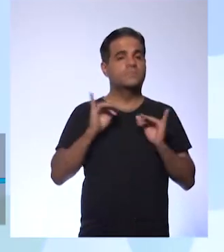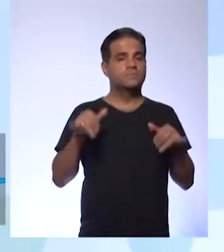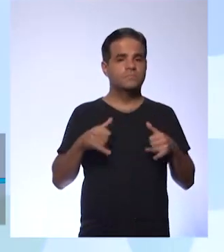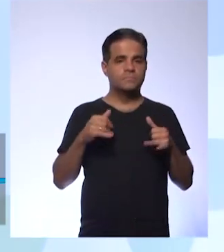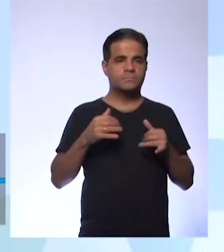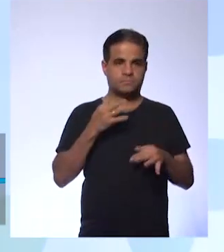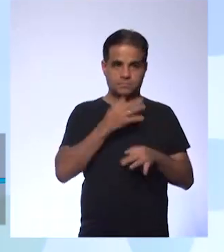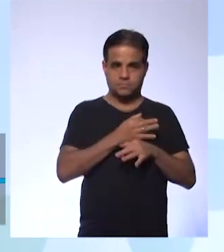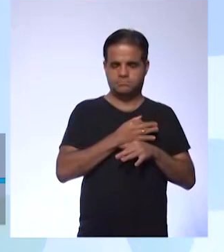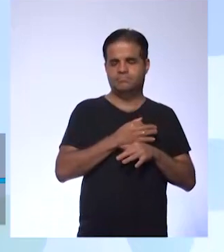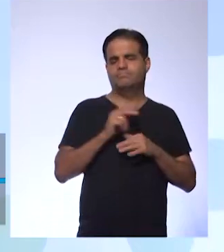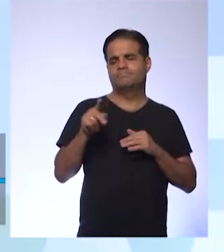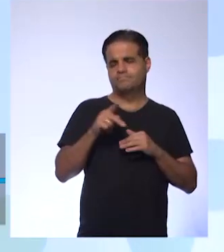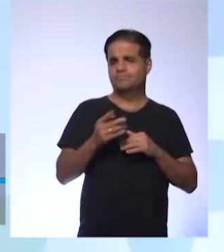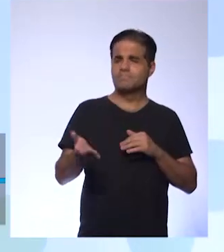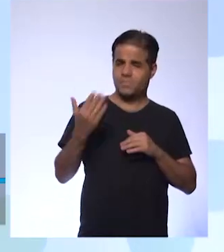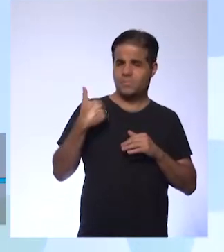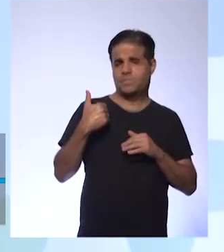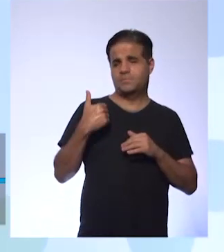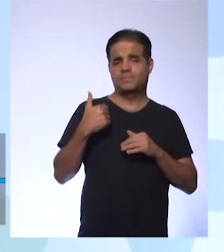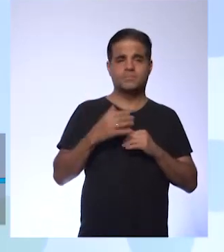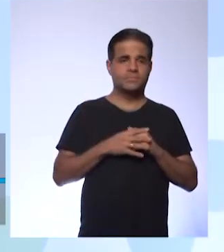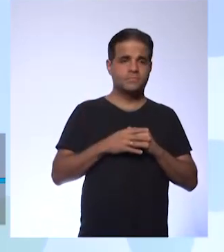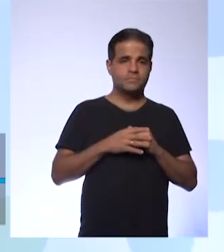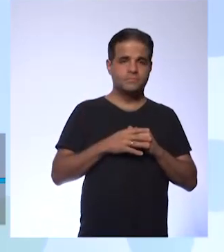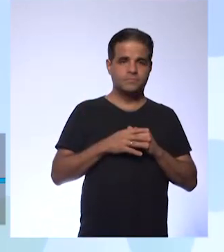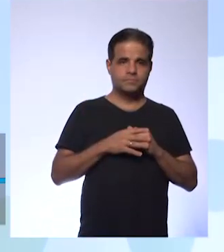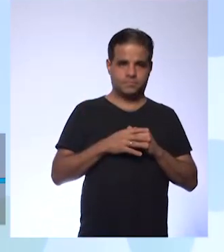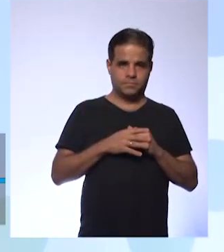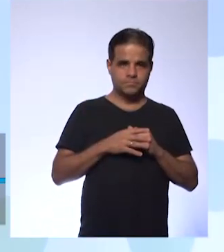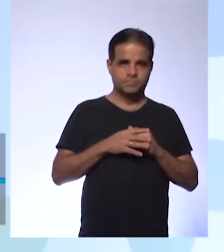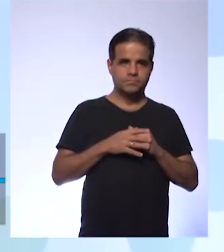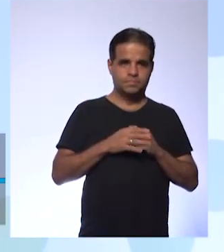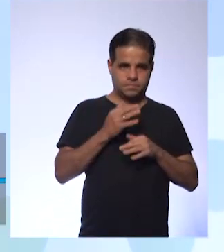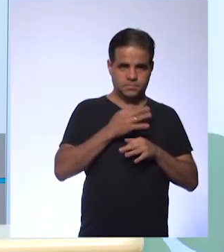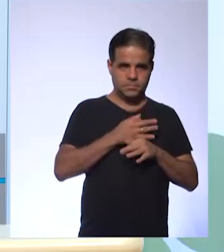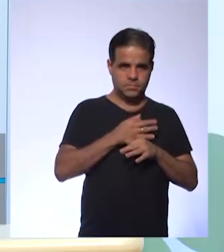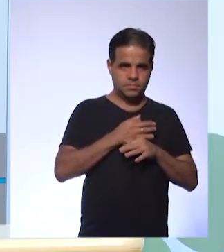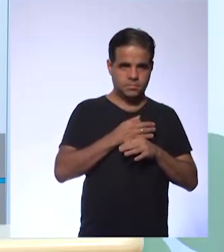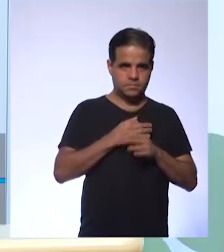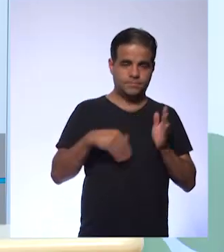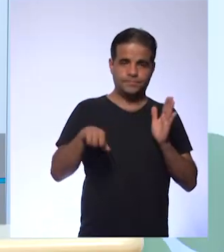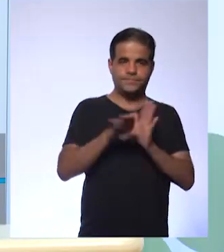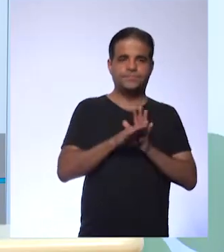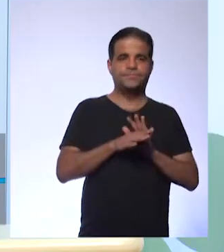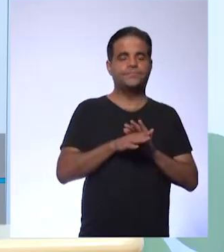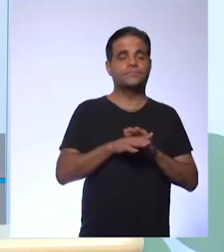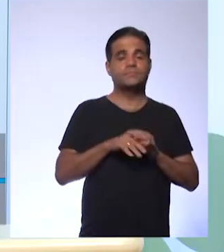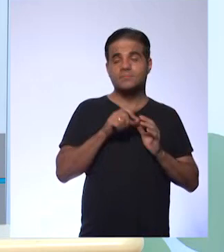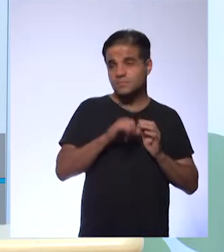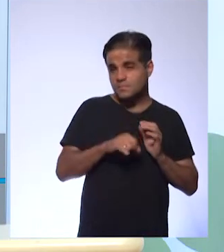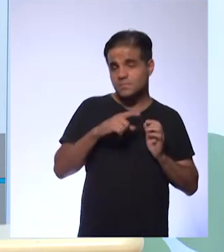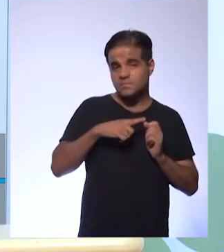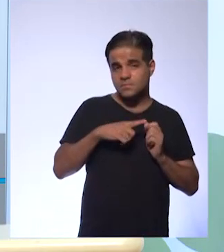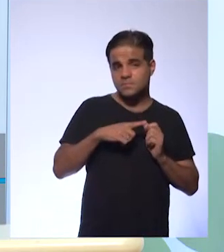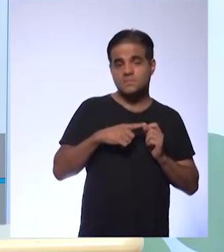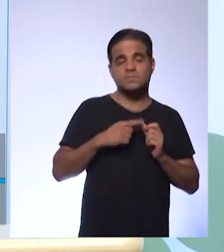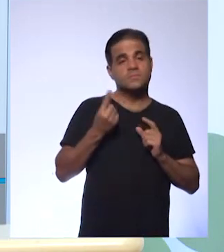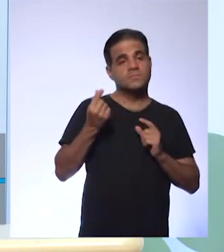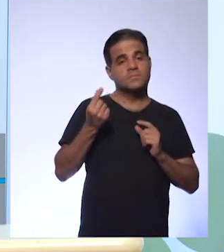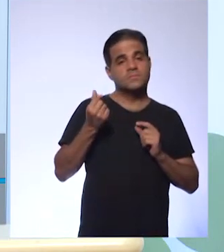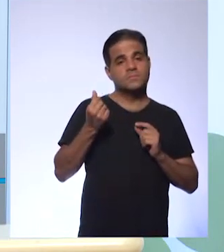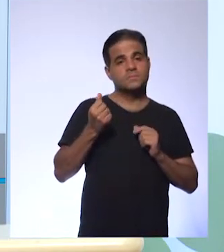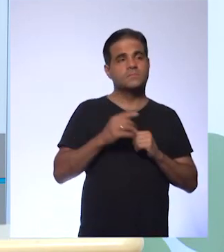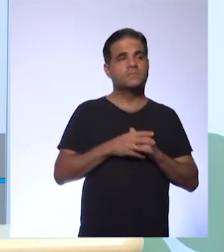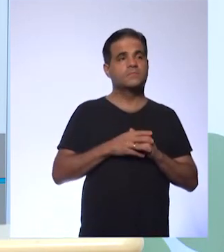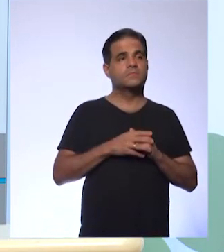férias". Ô, professora, bora? O Igor, Férias, vem, chega o logo. Igor, eu precisaria viajar se tivesse